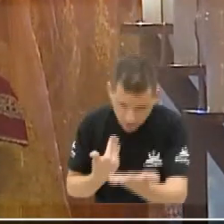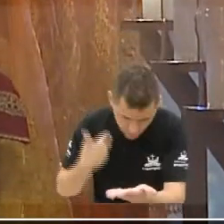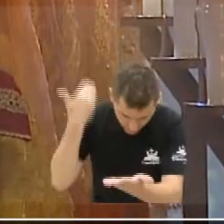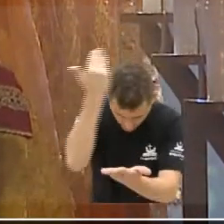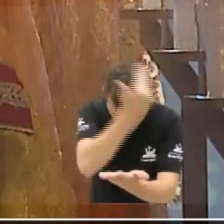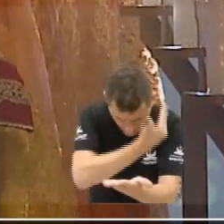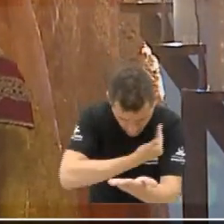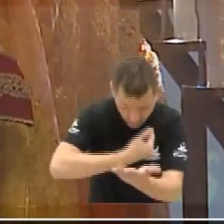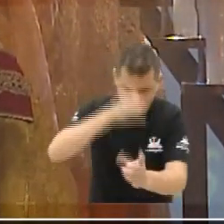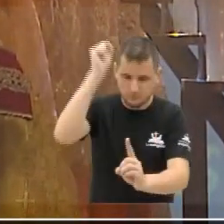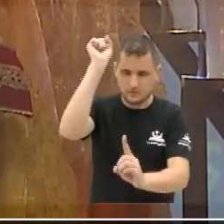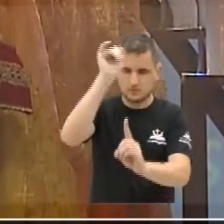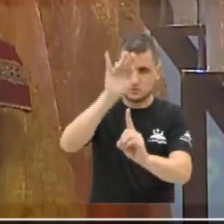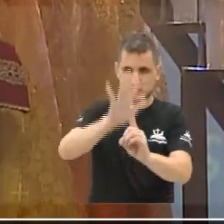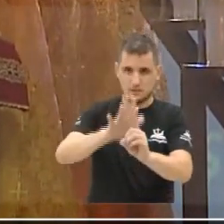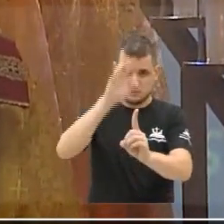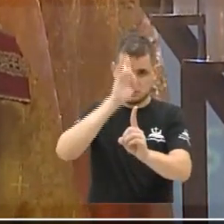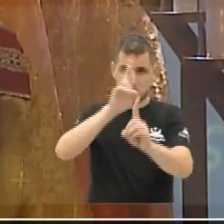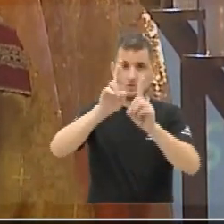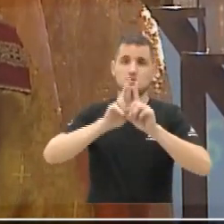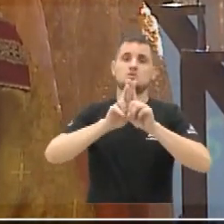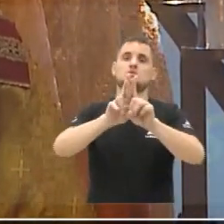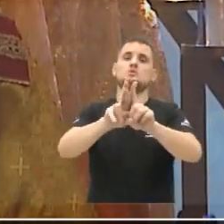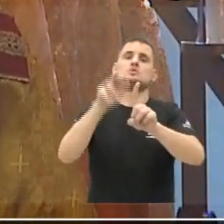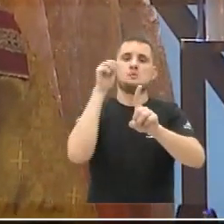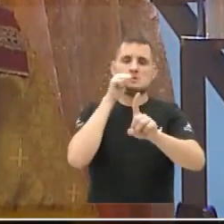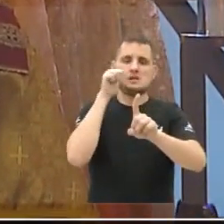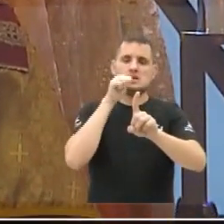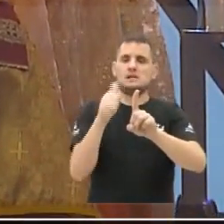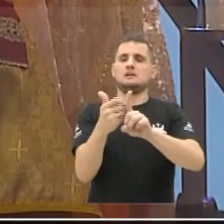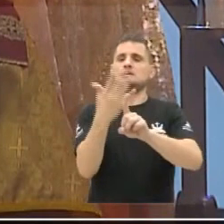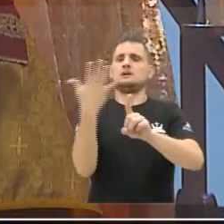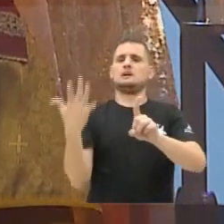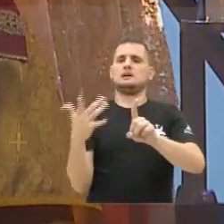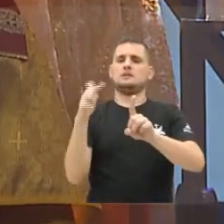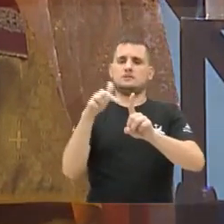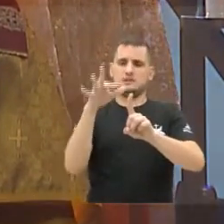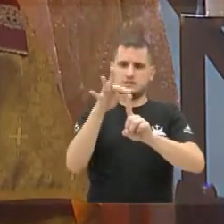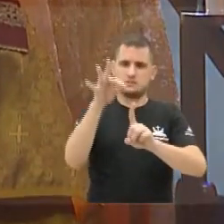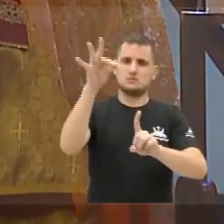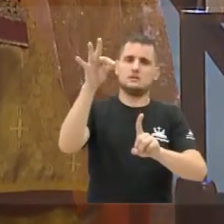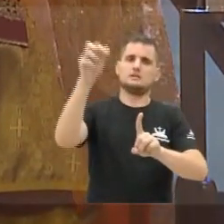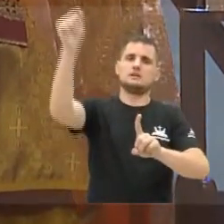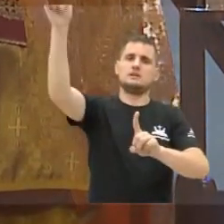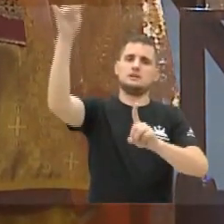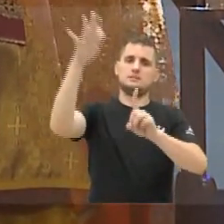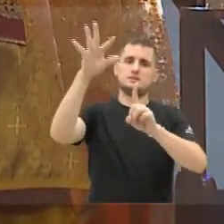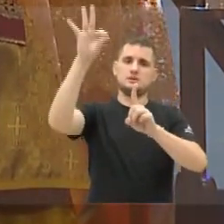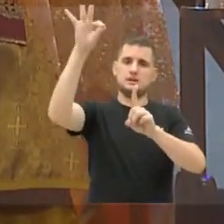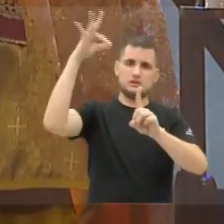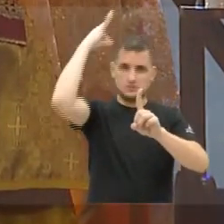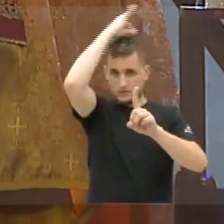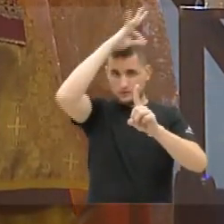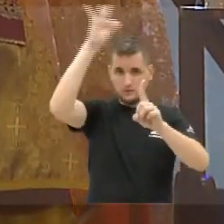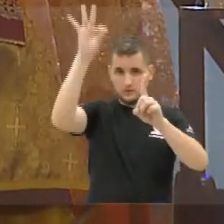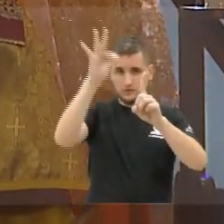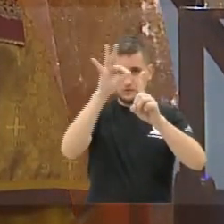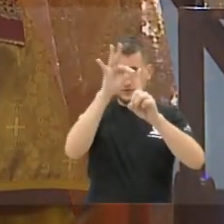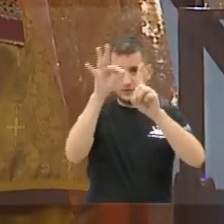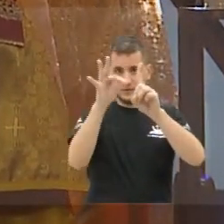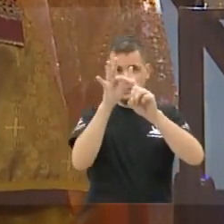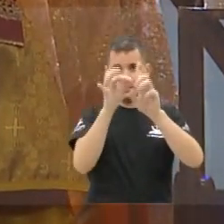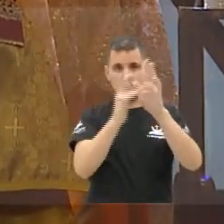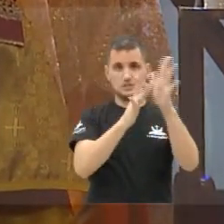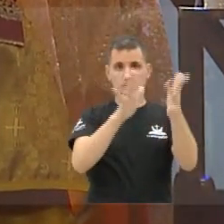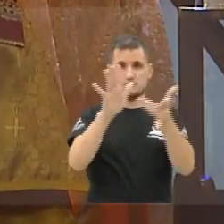de graça, o Senhor é convosco. Bendita sois vós entre as mulheres, e bendito é o fruto do vosso